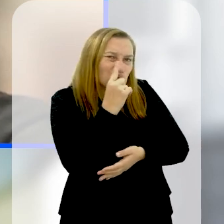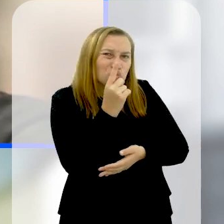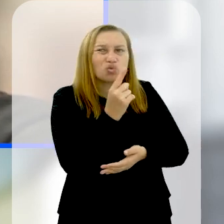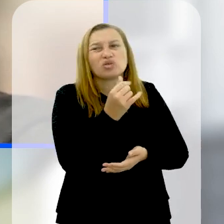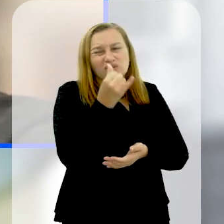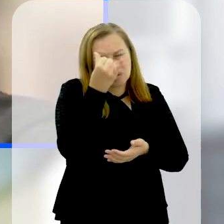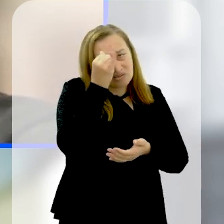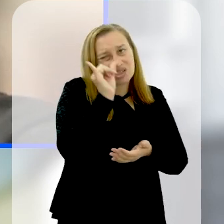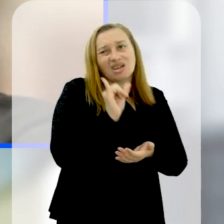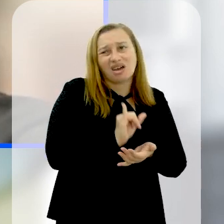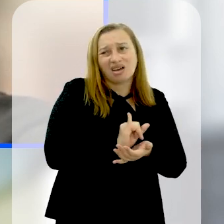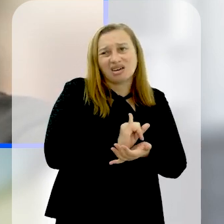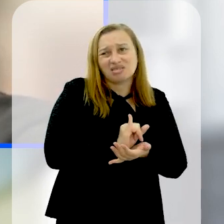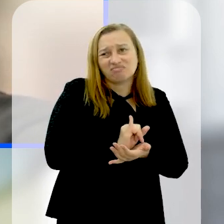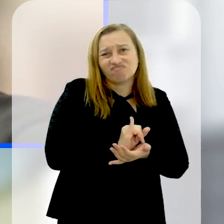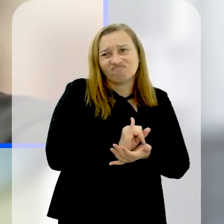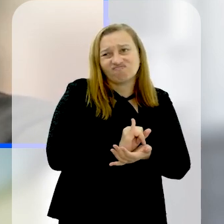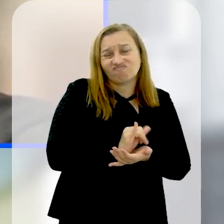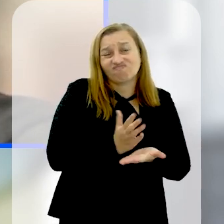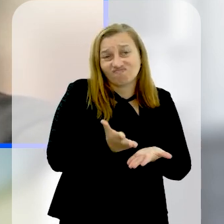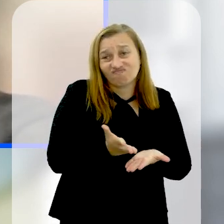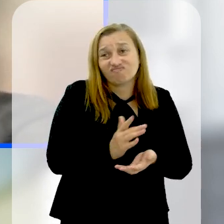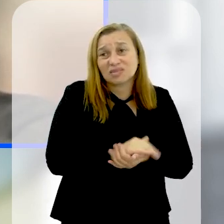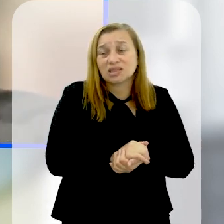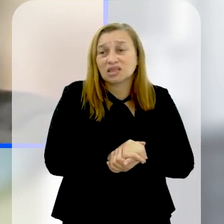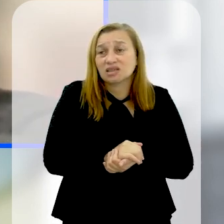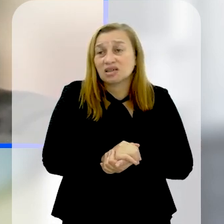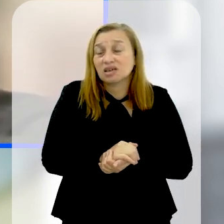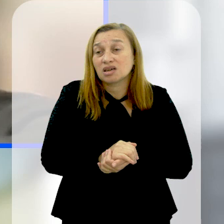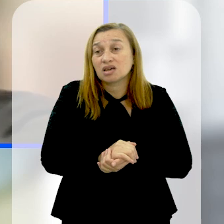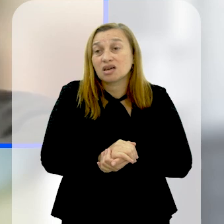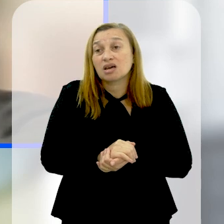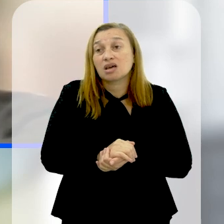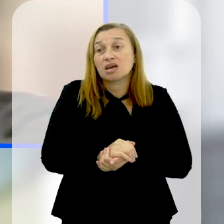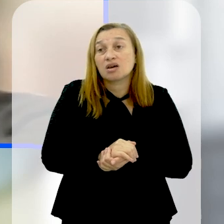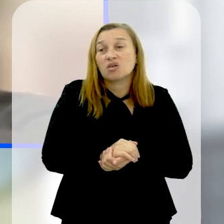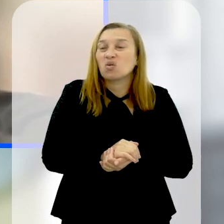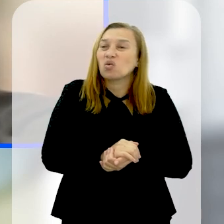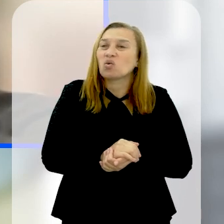os 5 dias da semana seu filho tem um lanche na escola, entendeu? Então, assim,